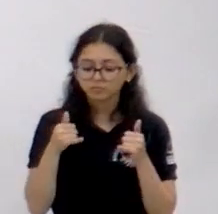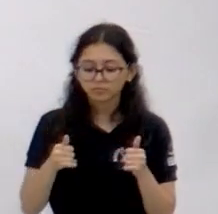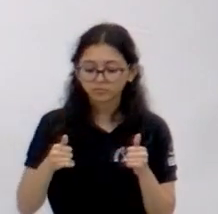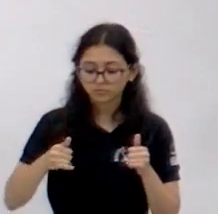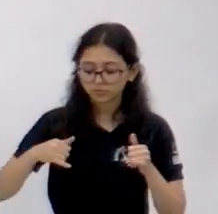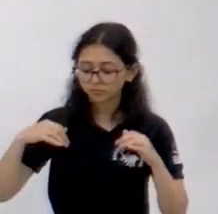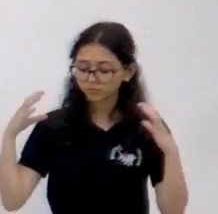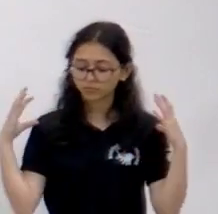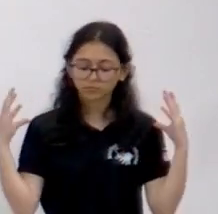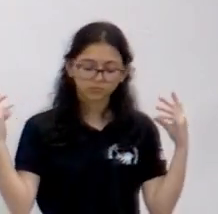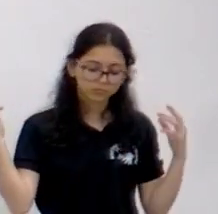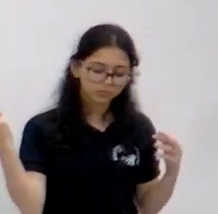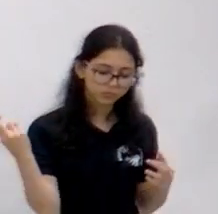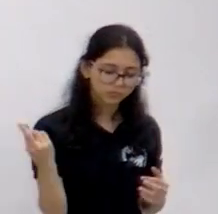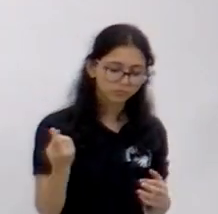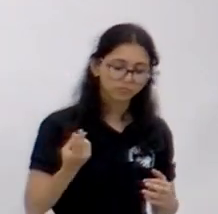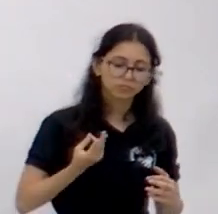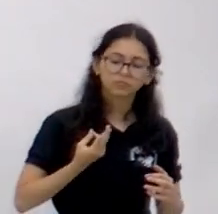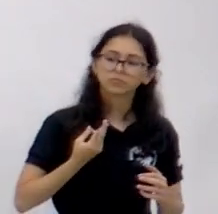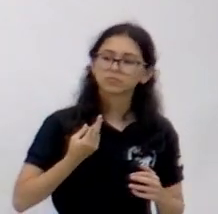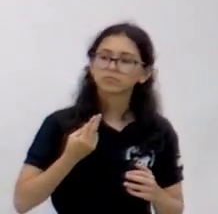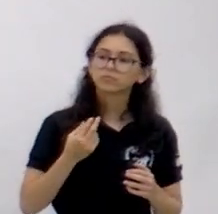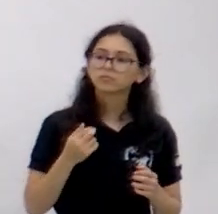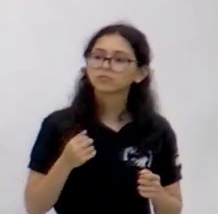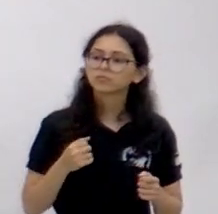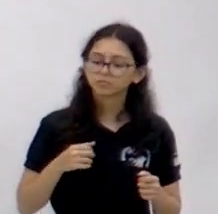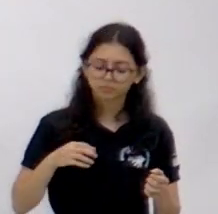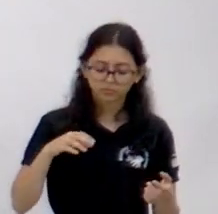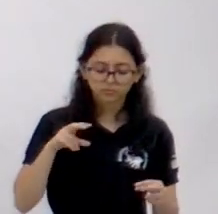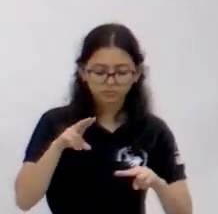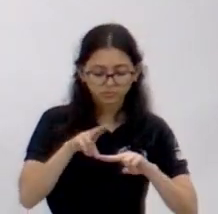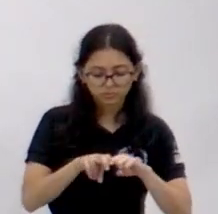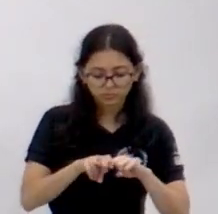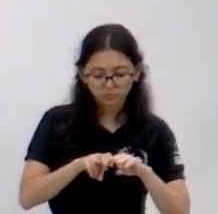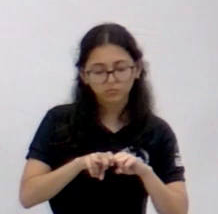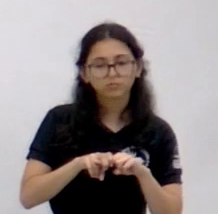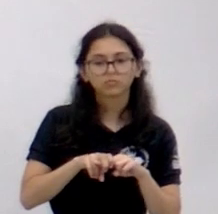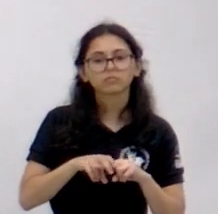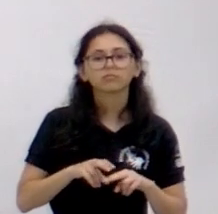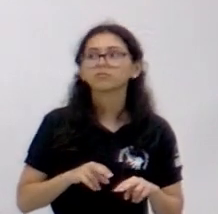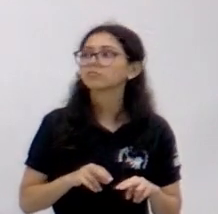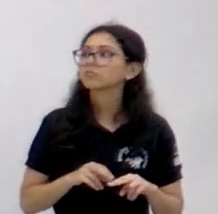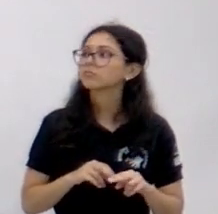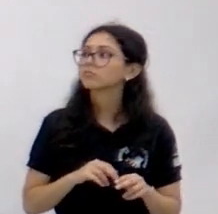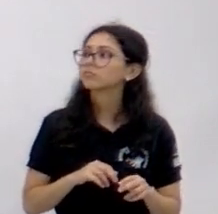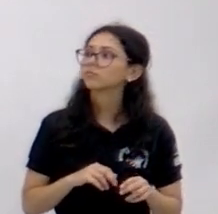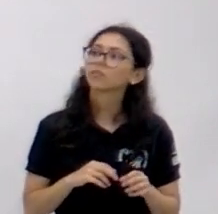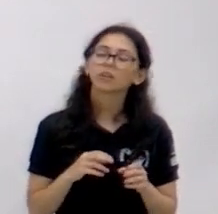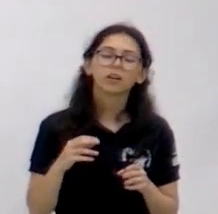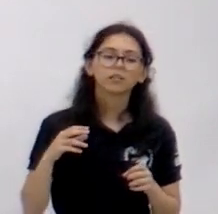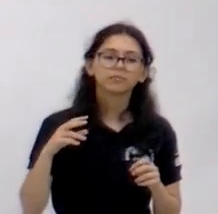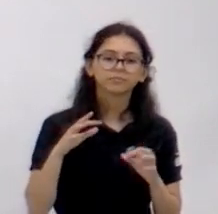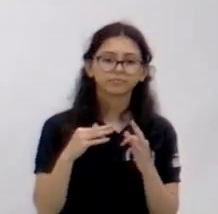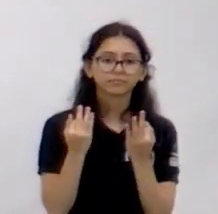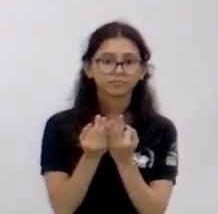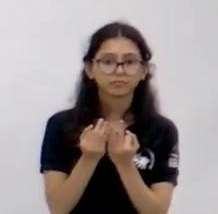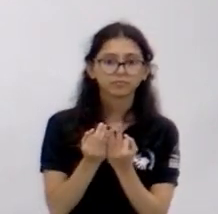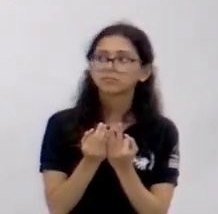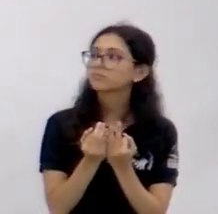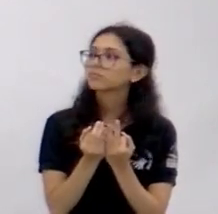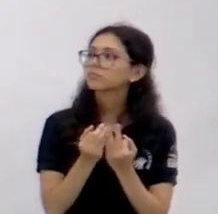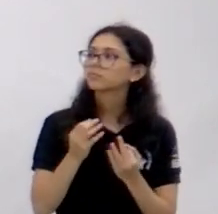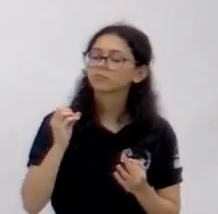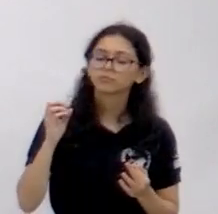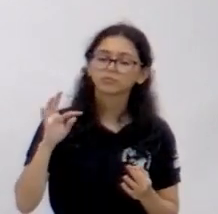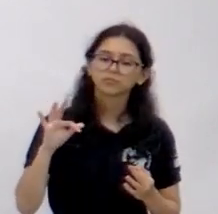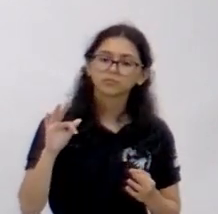e assentou-se debaixo do carvalho que está em Ofra, que pertencia a Joás, a Abiezita, E Gideão, seu filho, estava malhando